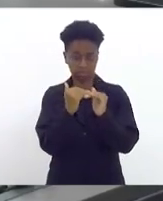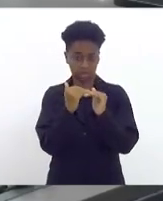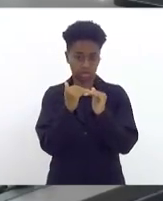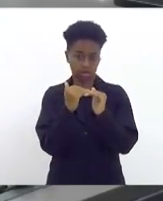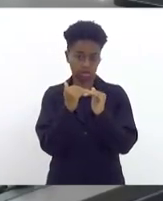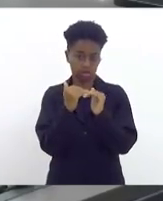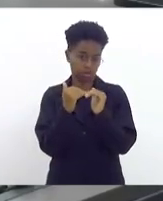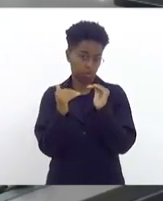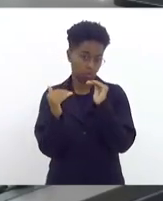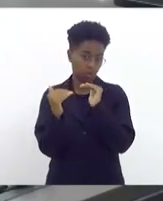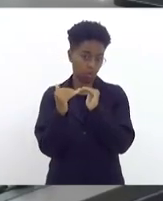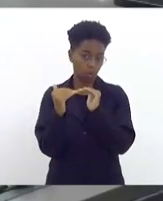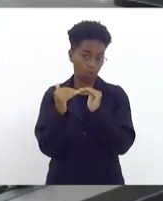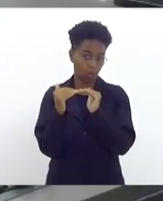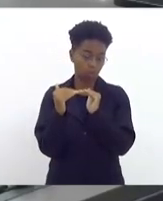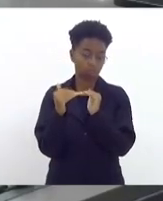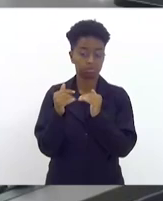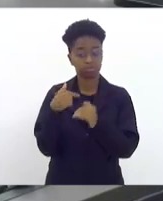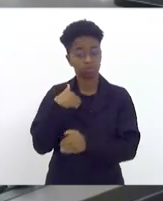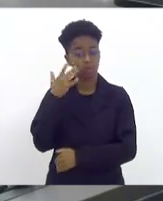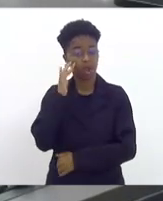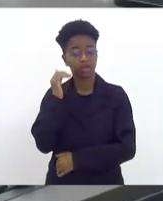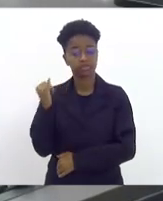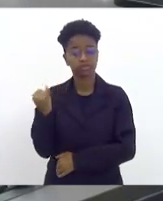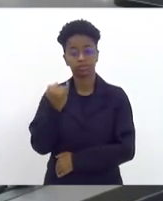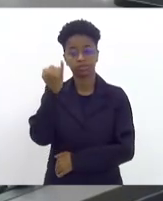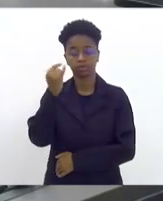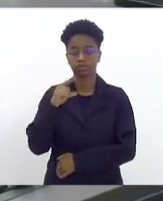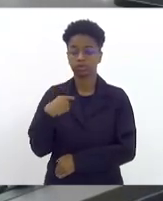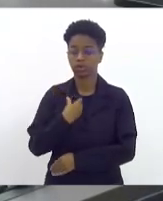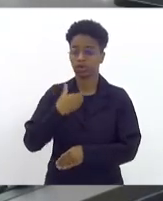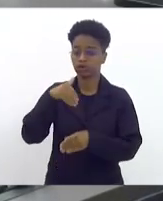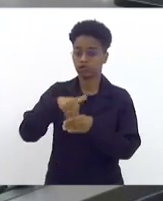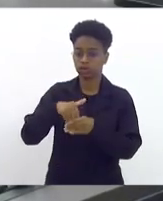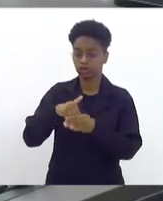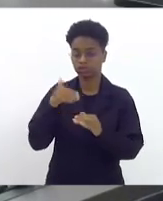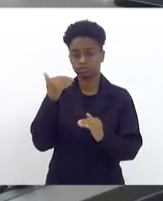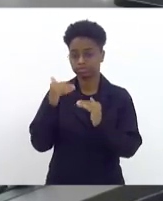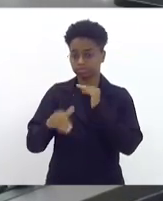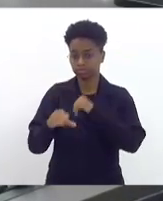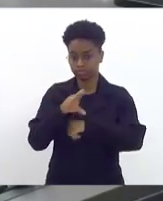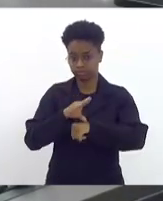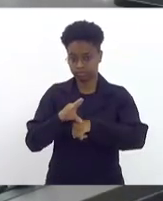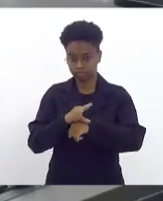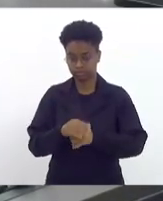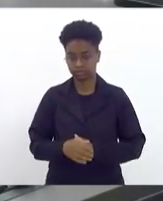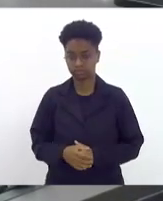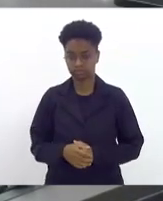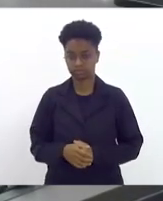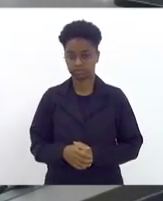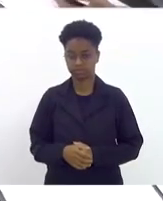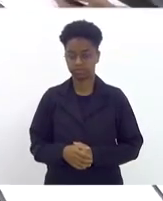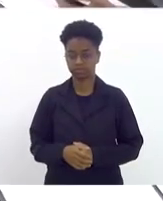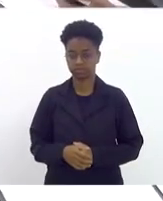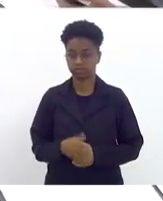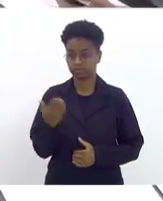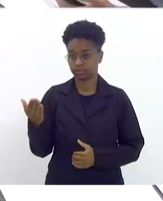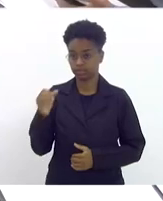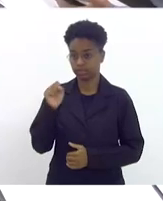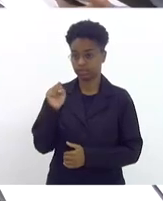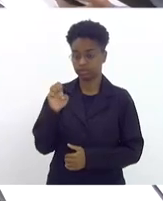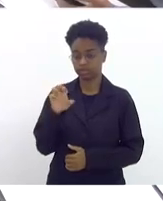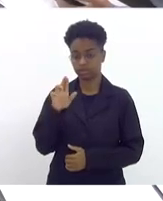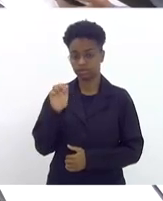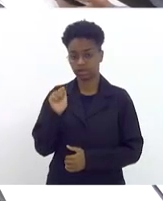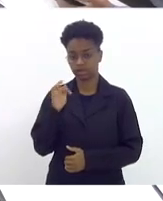avançar nesse aspecto acho que é importante a gente votar a matéria pela inconstitucionalidade deve estar Serafina Presidente eu tenho